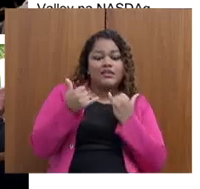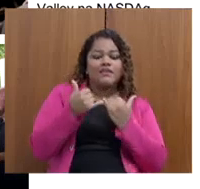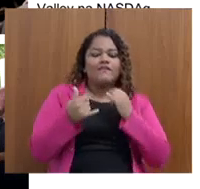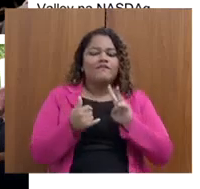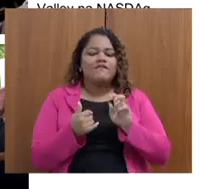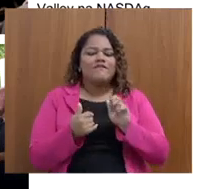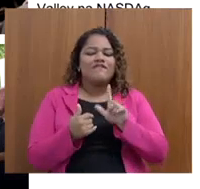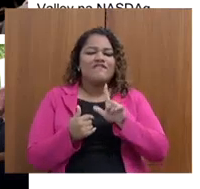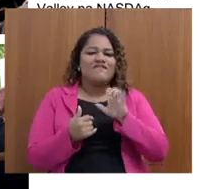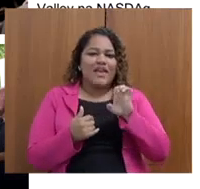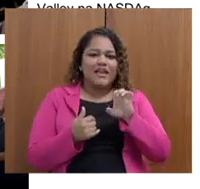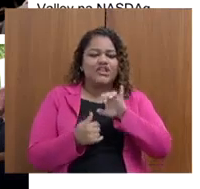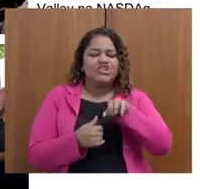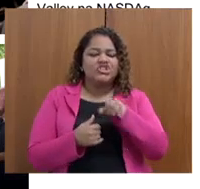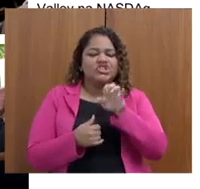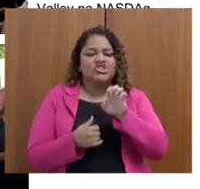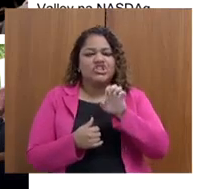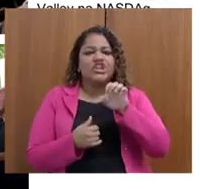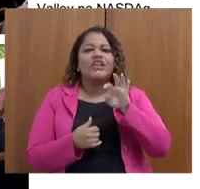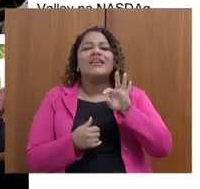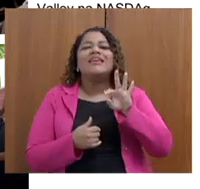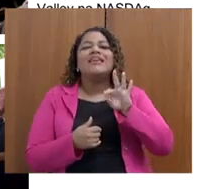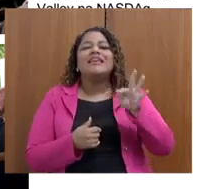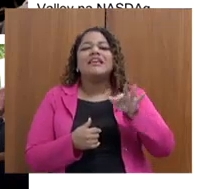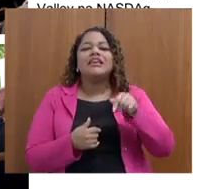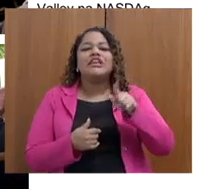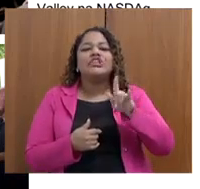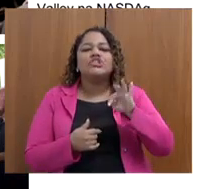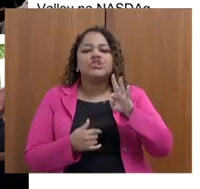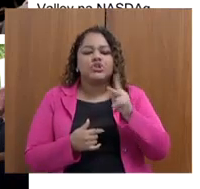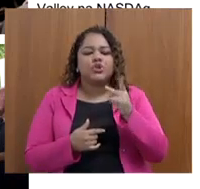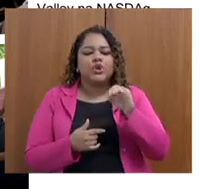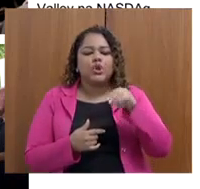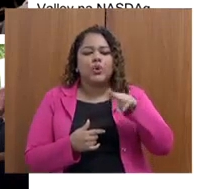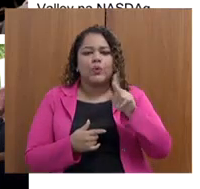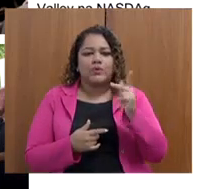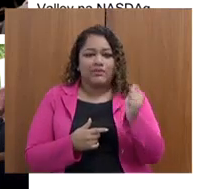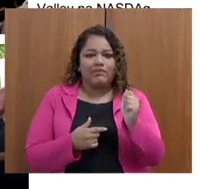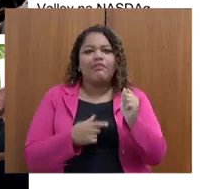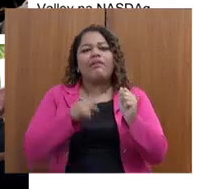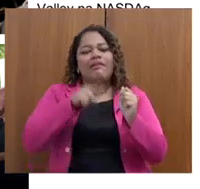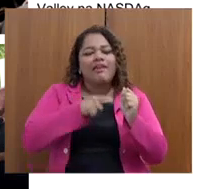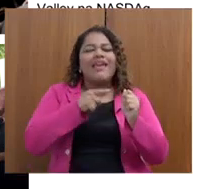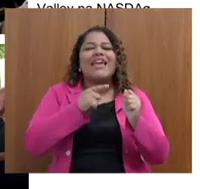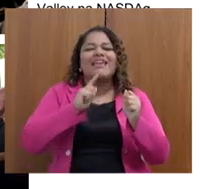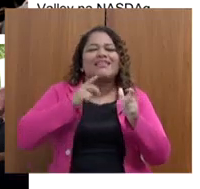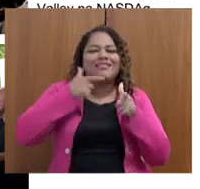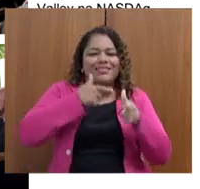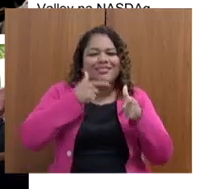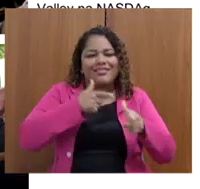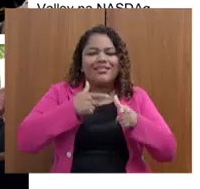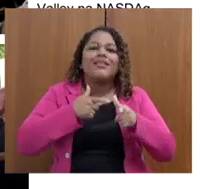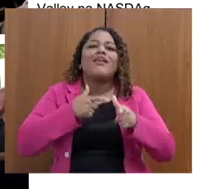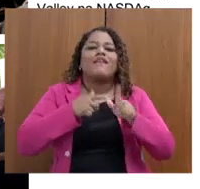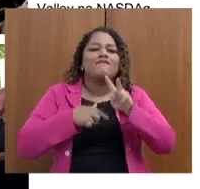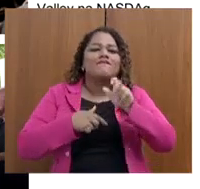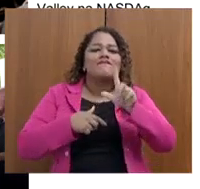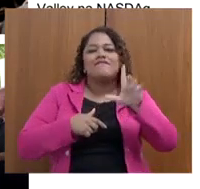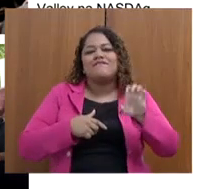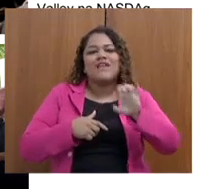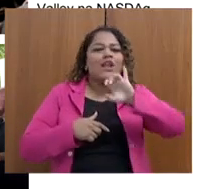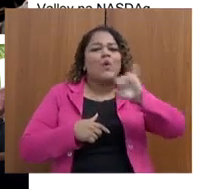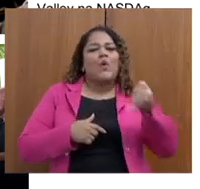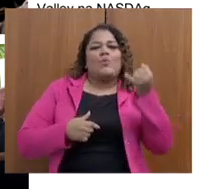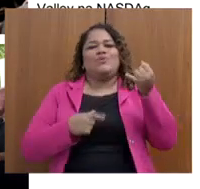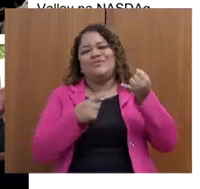que a gente possa ter formas de geração de emprego e renda